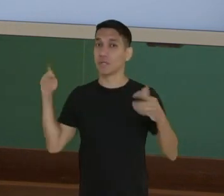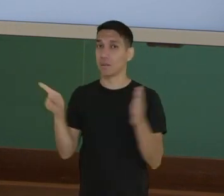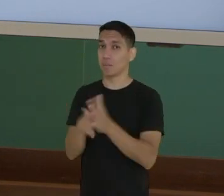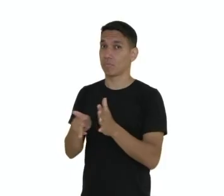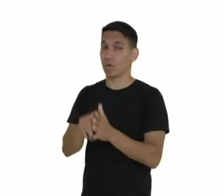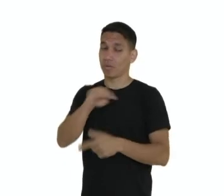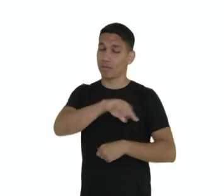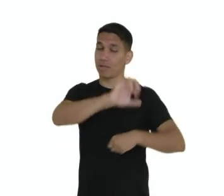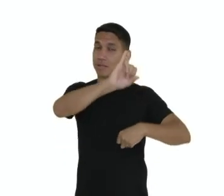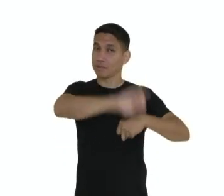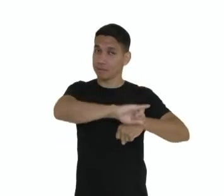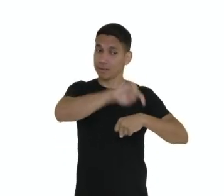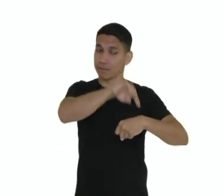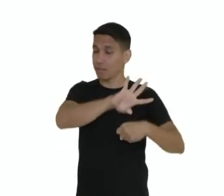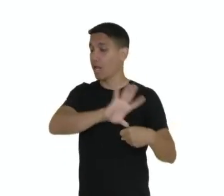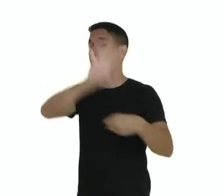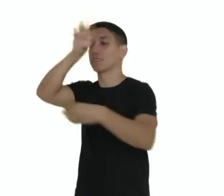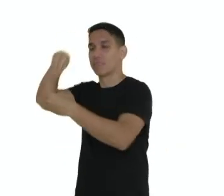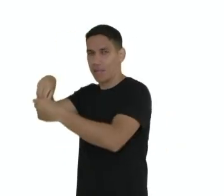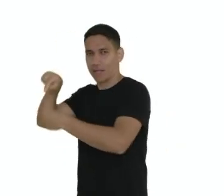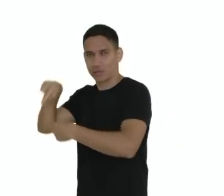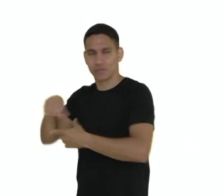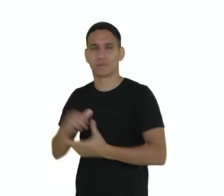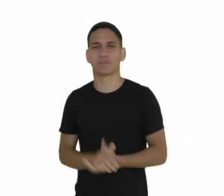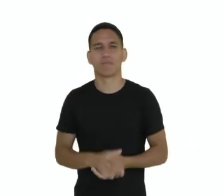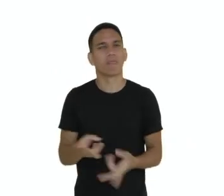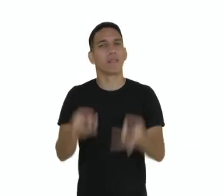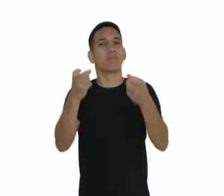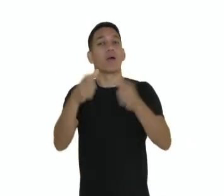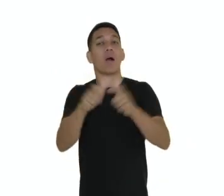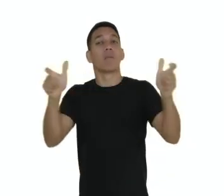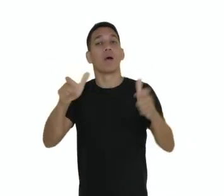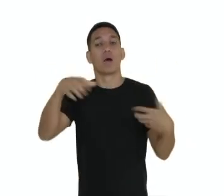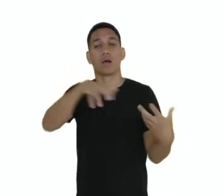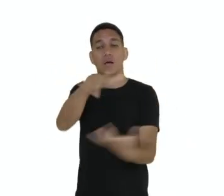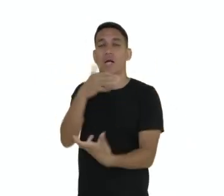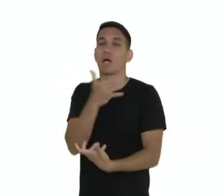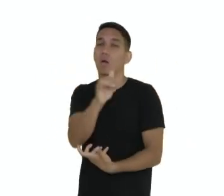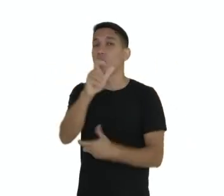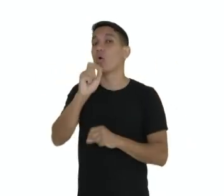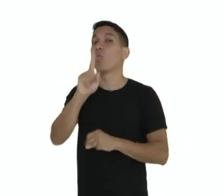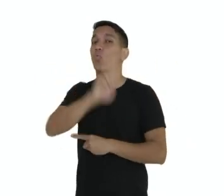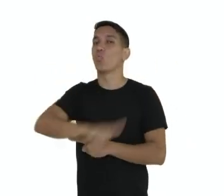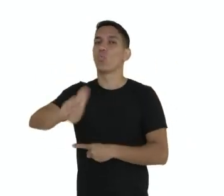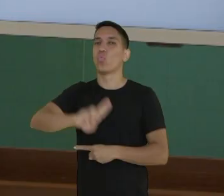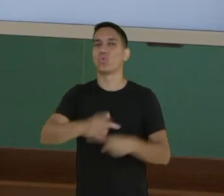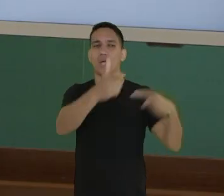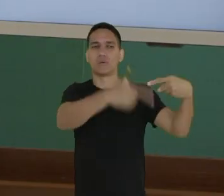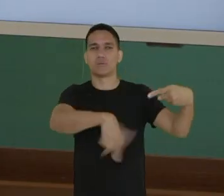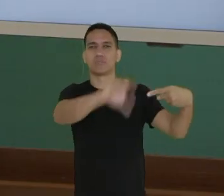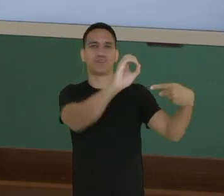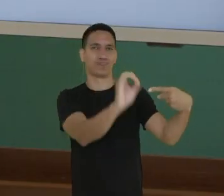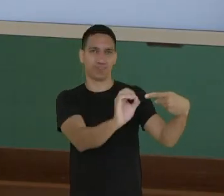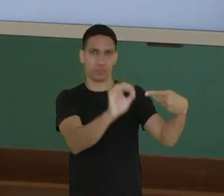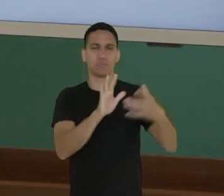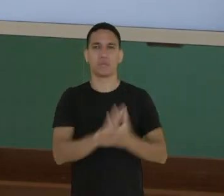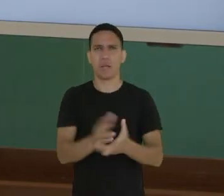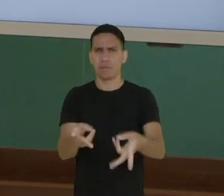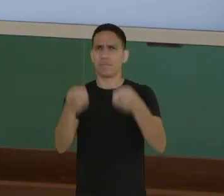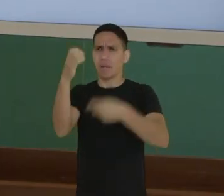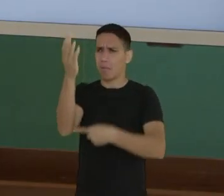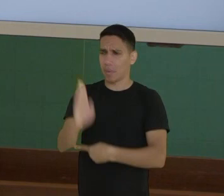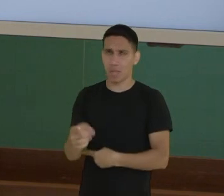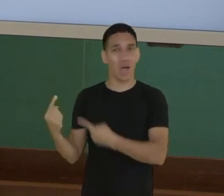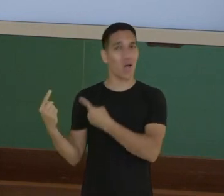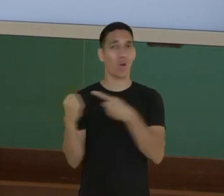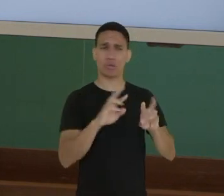elétrica. Vimos que a maioria da energia elétrica produzida no mundo usa fontes não renováveis. E perceba que o Brasil está contra